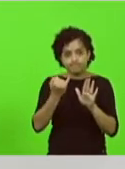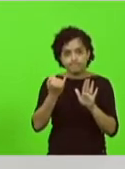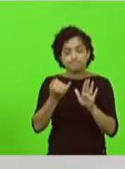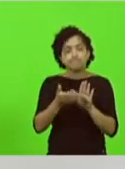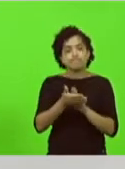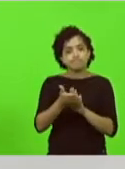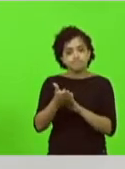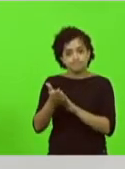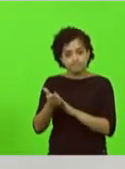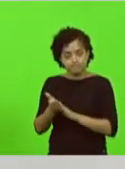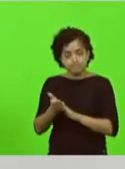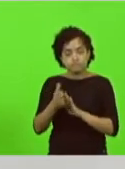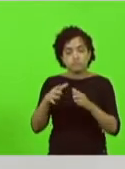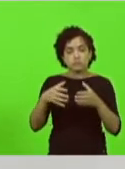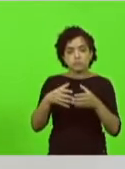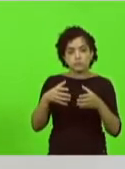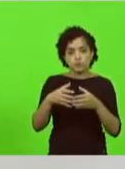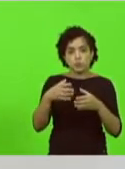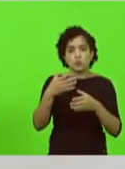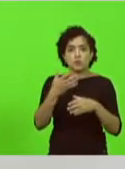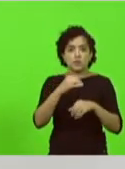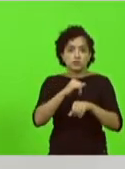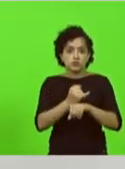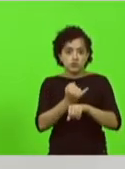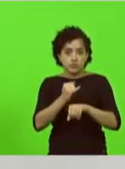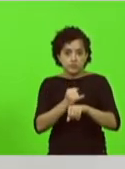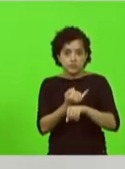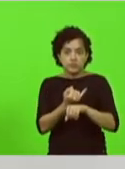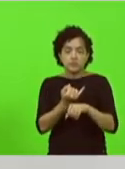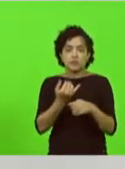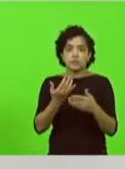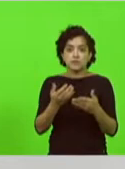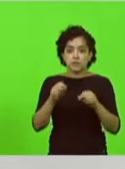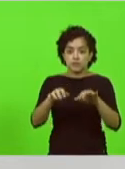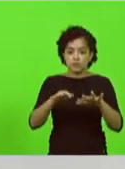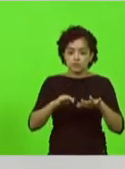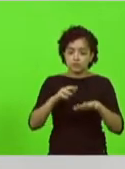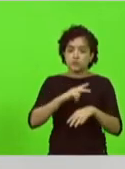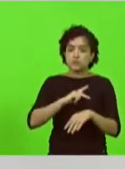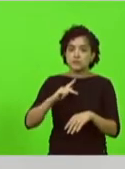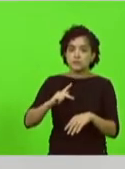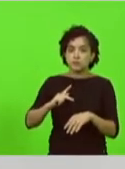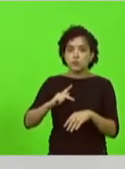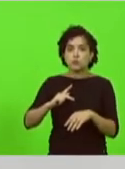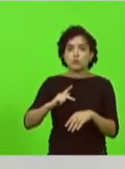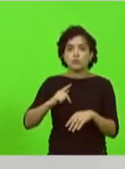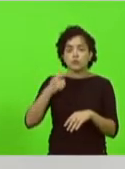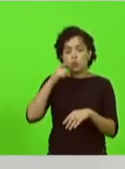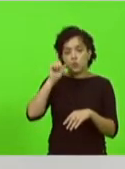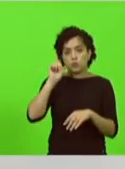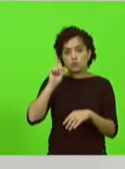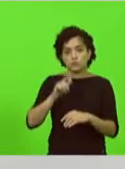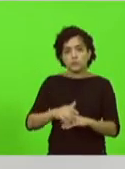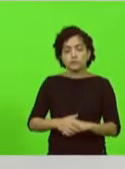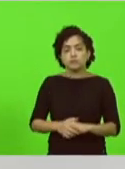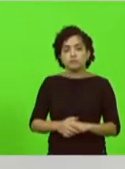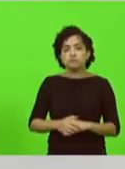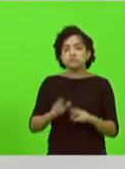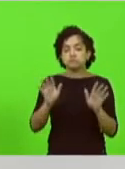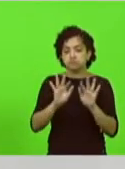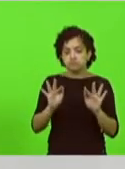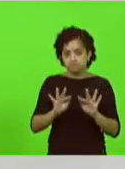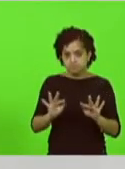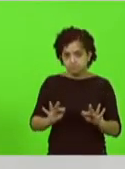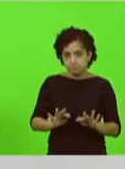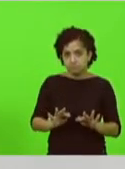a Câmara de Vereadores de Joinville. Foi um sucesso a nossa audiência pública no dia de ontem. Fiquei muito feliz com os